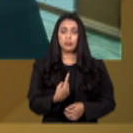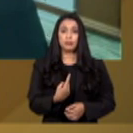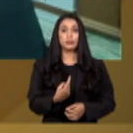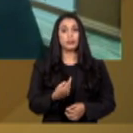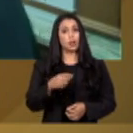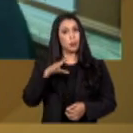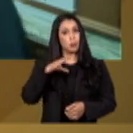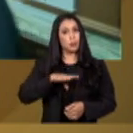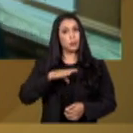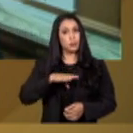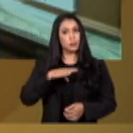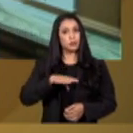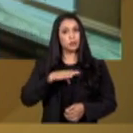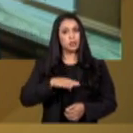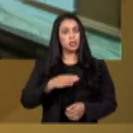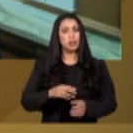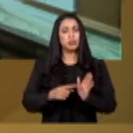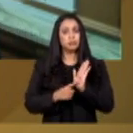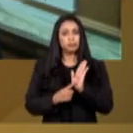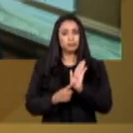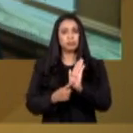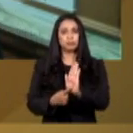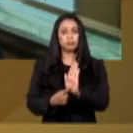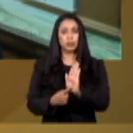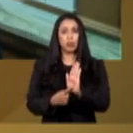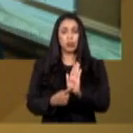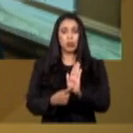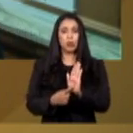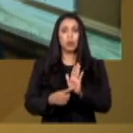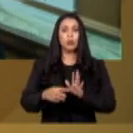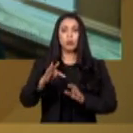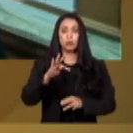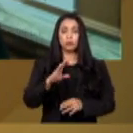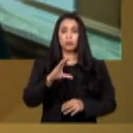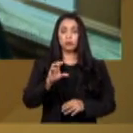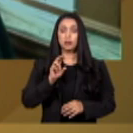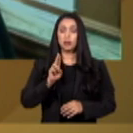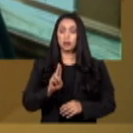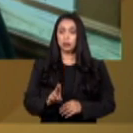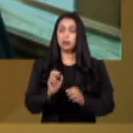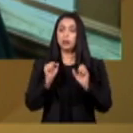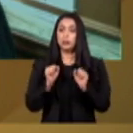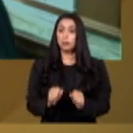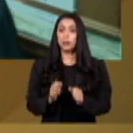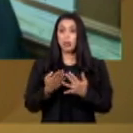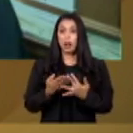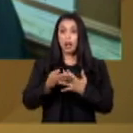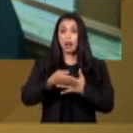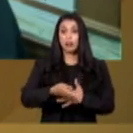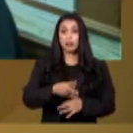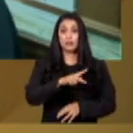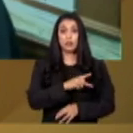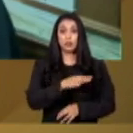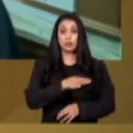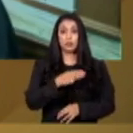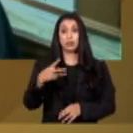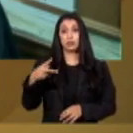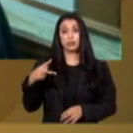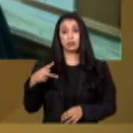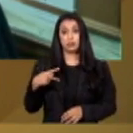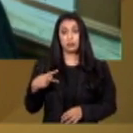português vernáculo o tribunal federal por intermédio do ministério